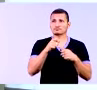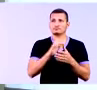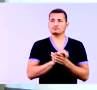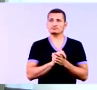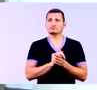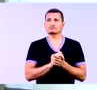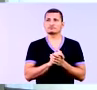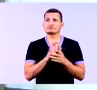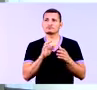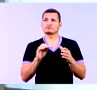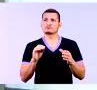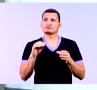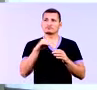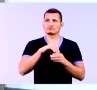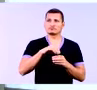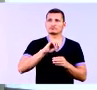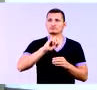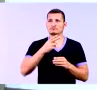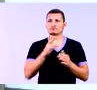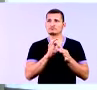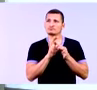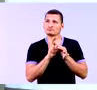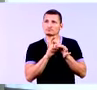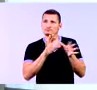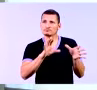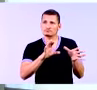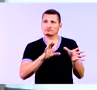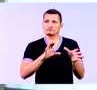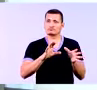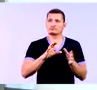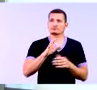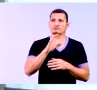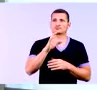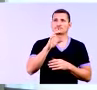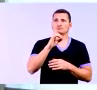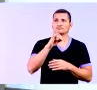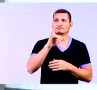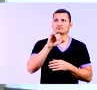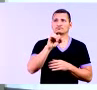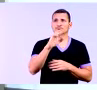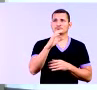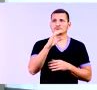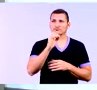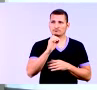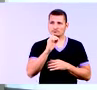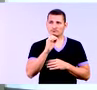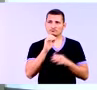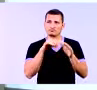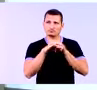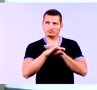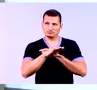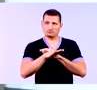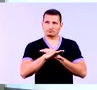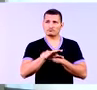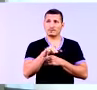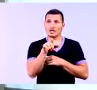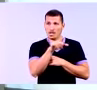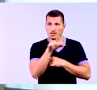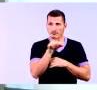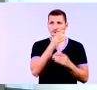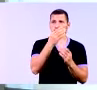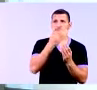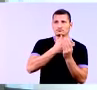ou disponibilizar o recurso de disco, de máquina, para armazenar esses arquivos.